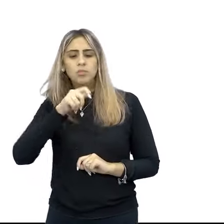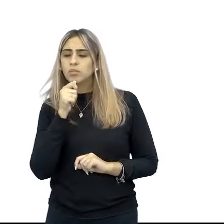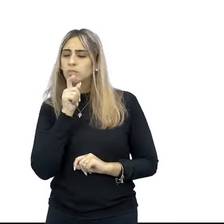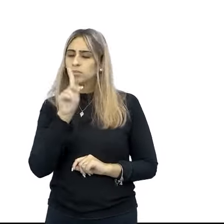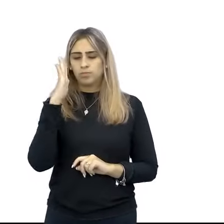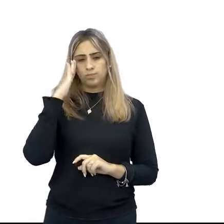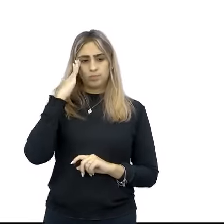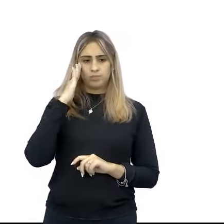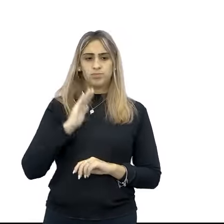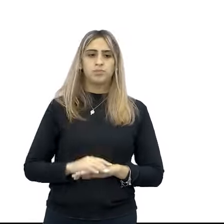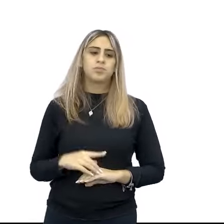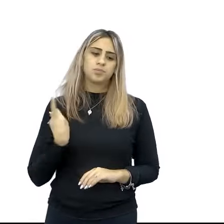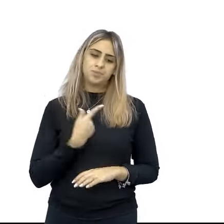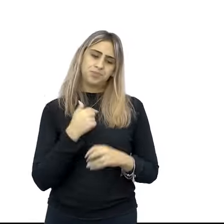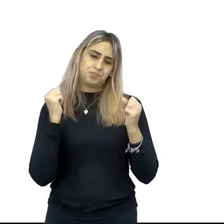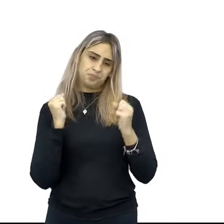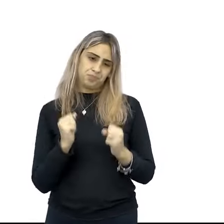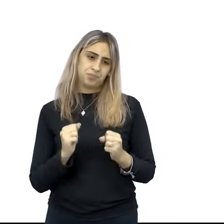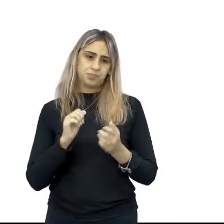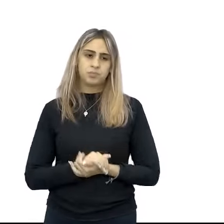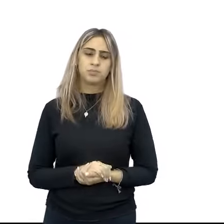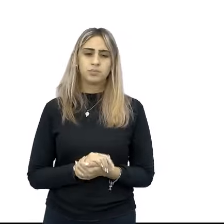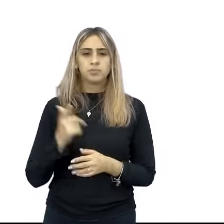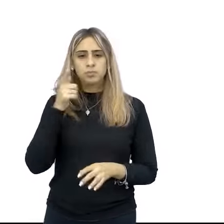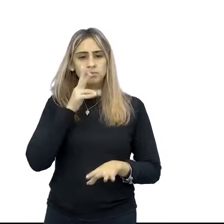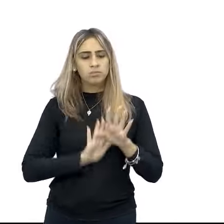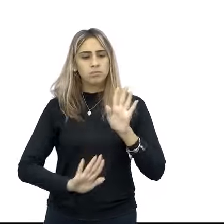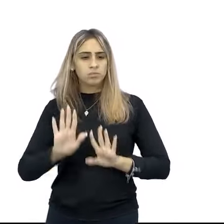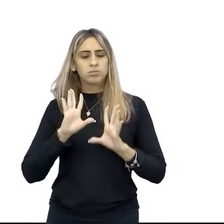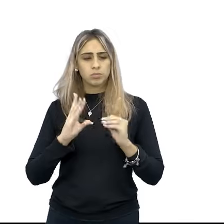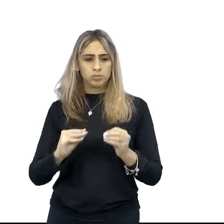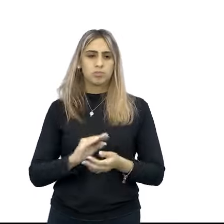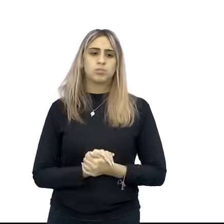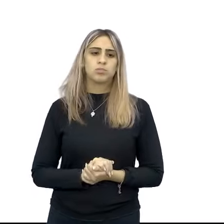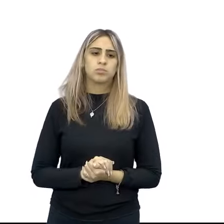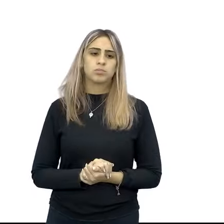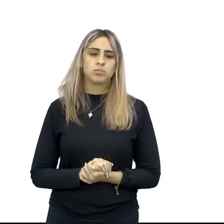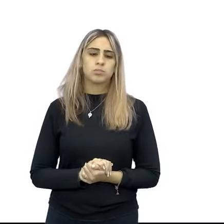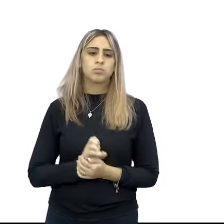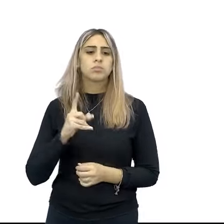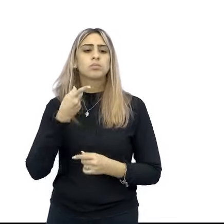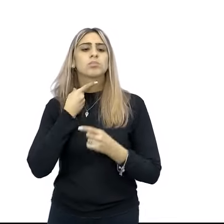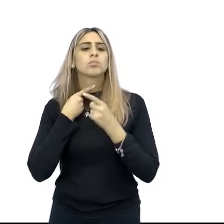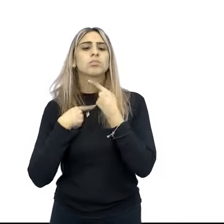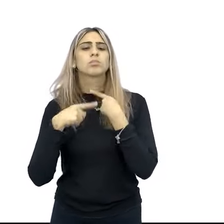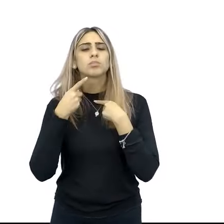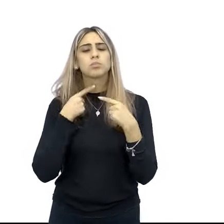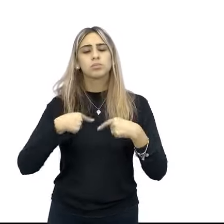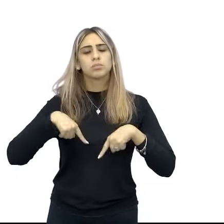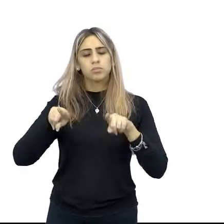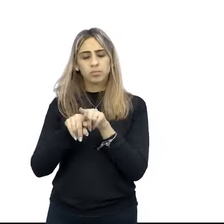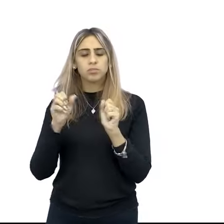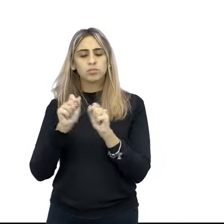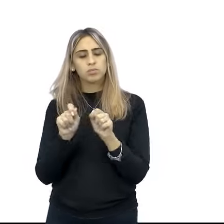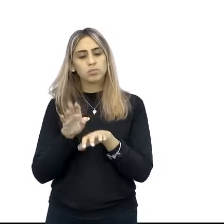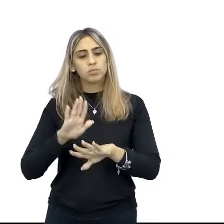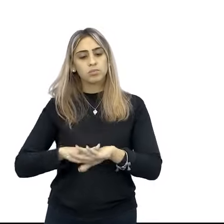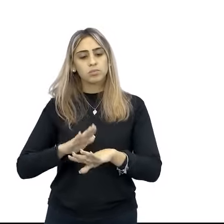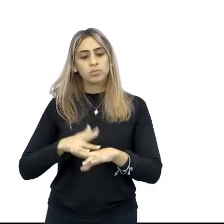não entenderam, para que nós possamos cuidar disso. E, se desejarem também, podem elaborar,